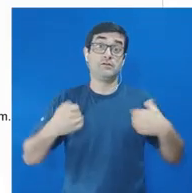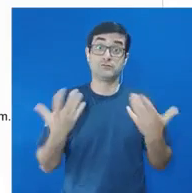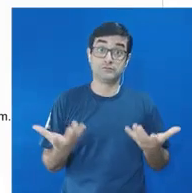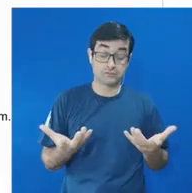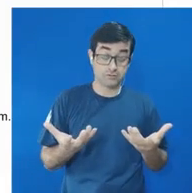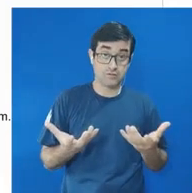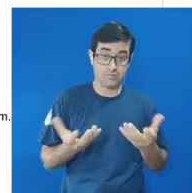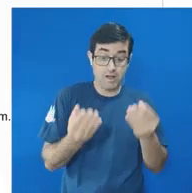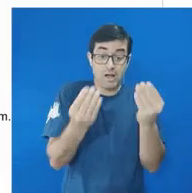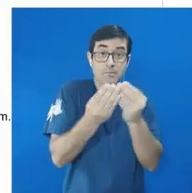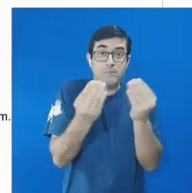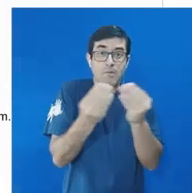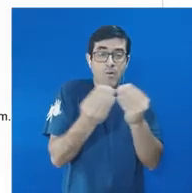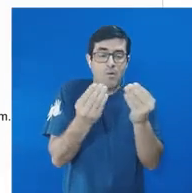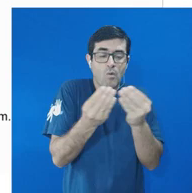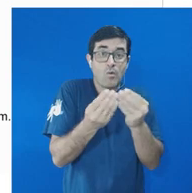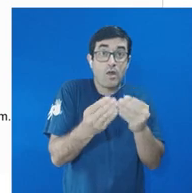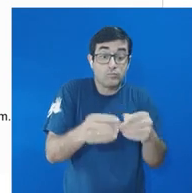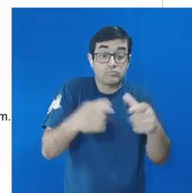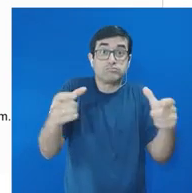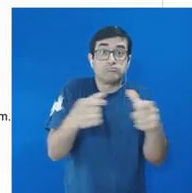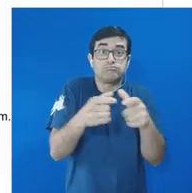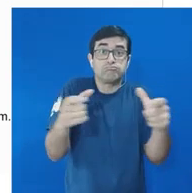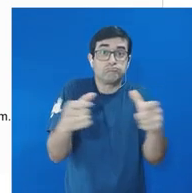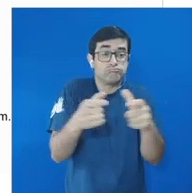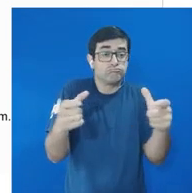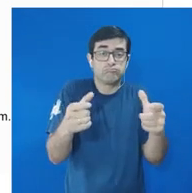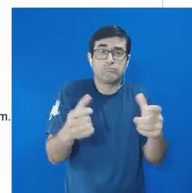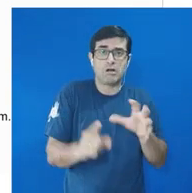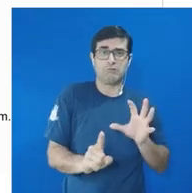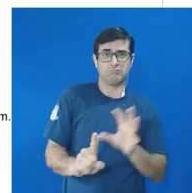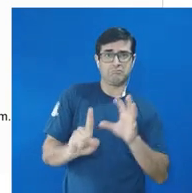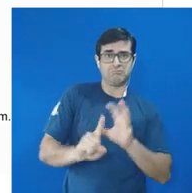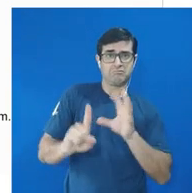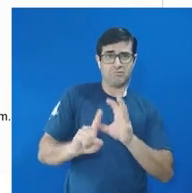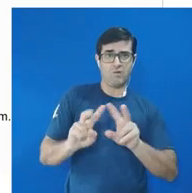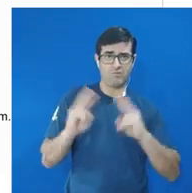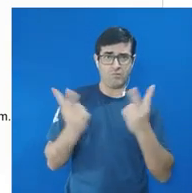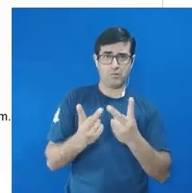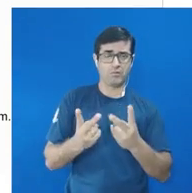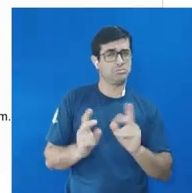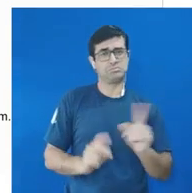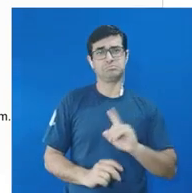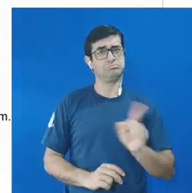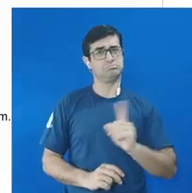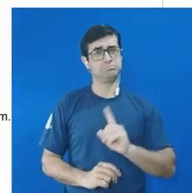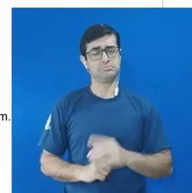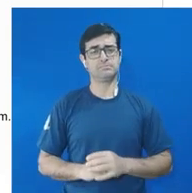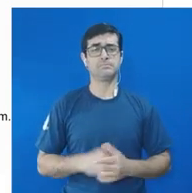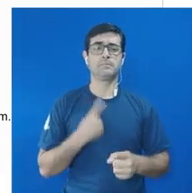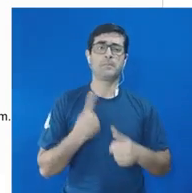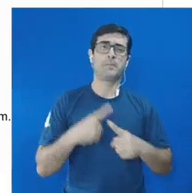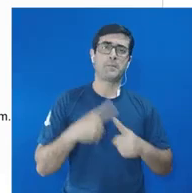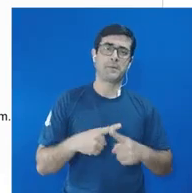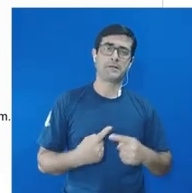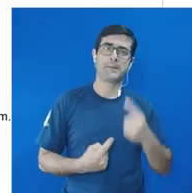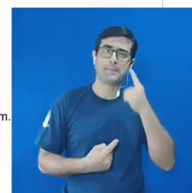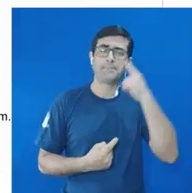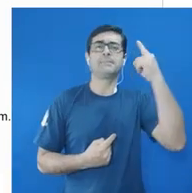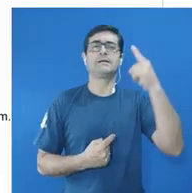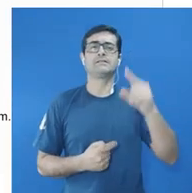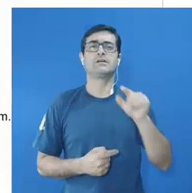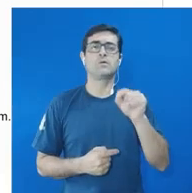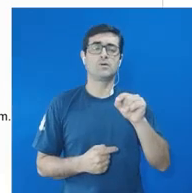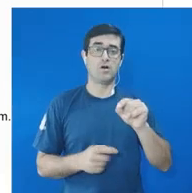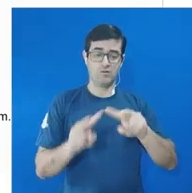molécula não vai influenciar nesse volume. Seria pelo seguinte: se eu pensar no volume de um